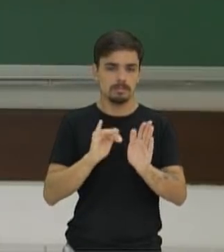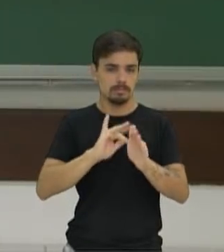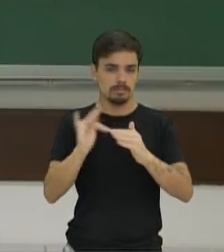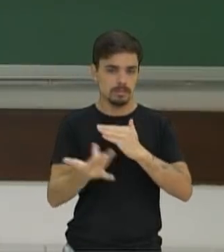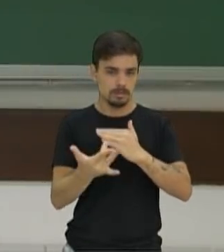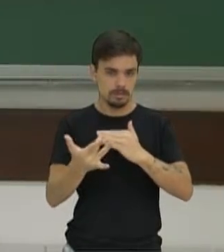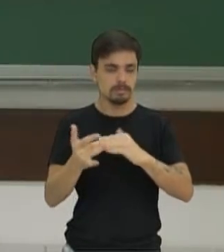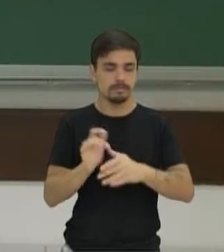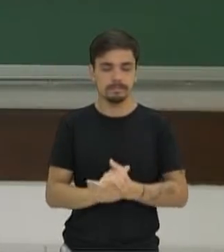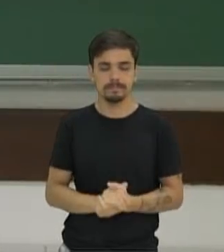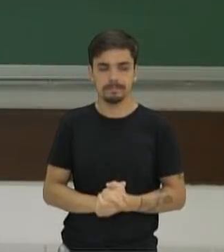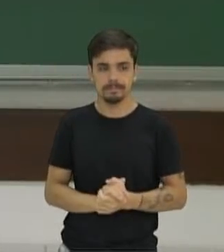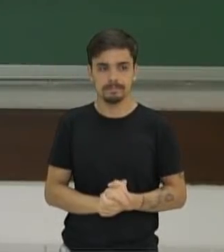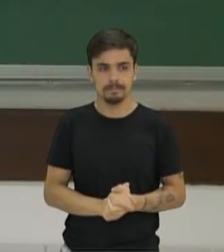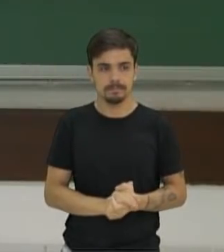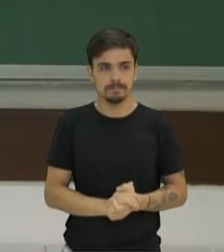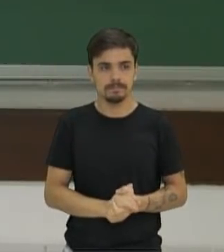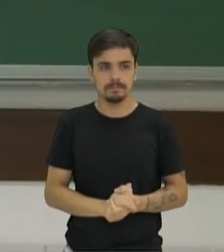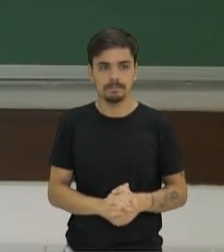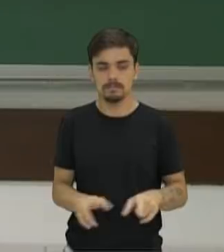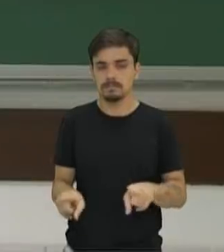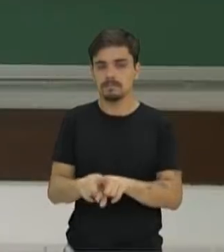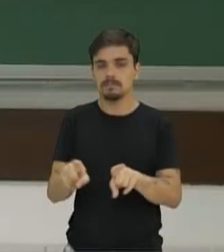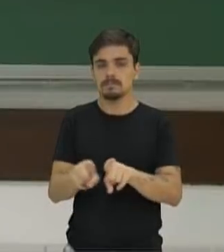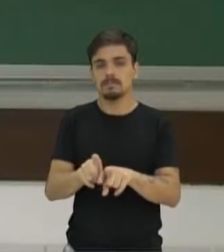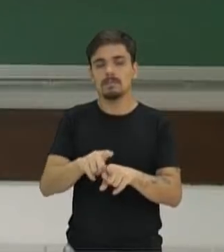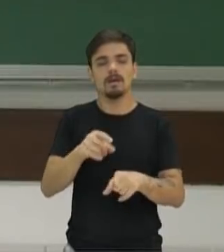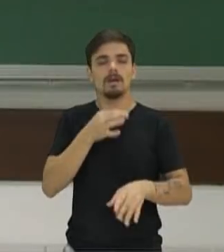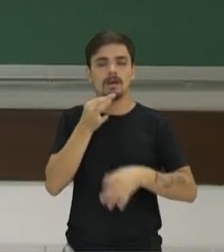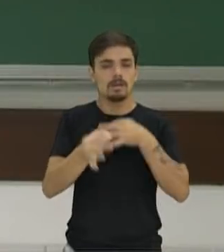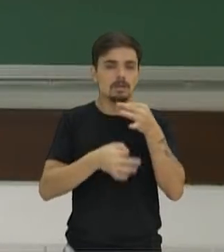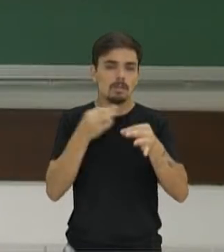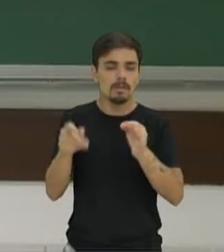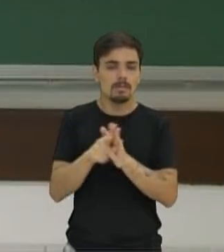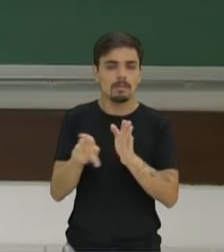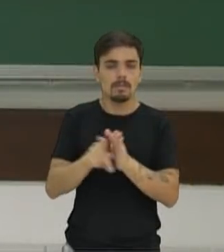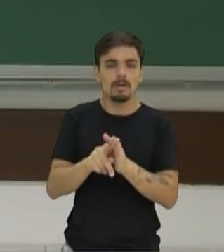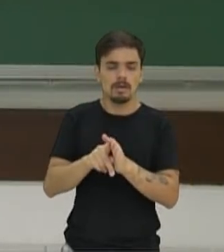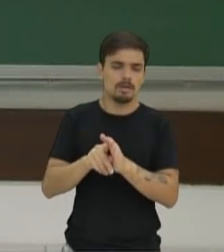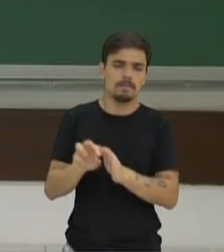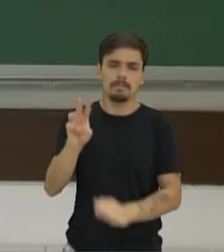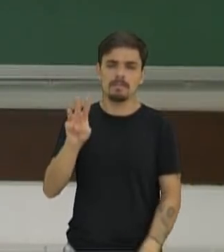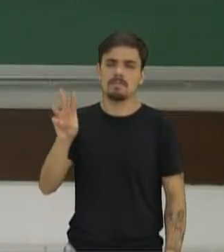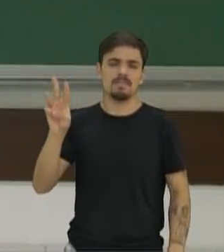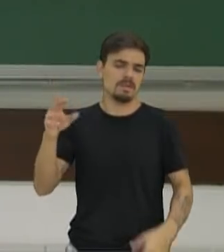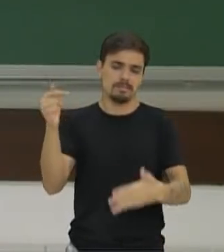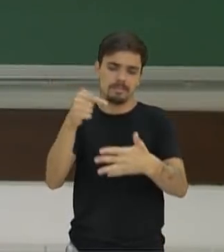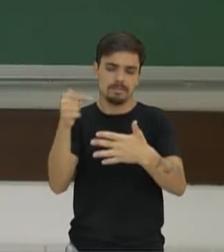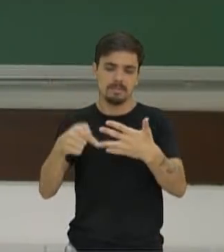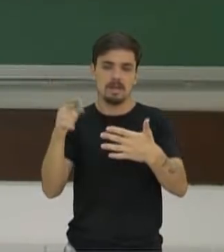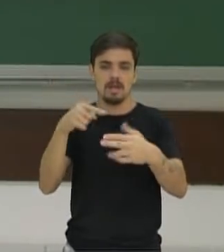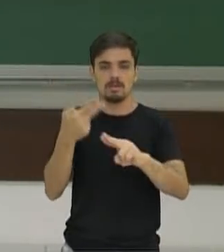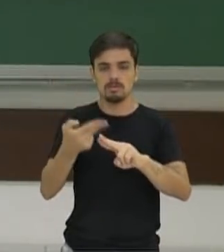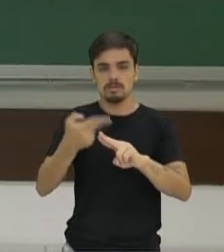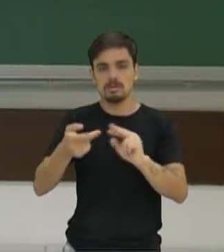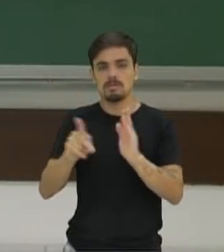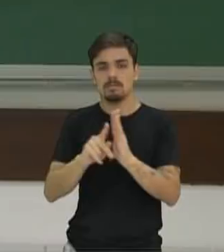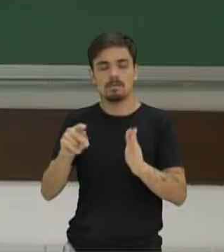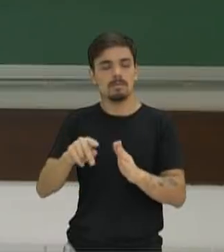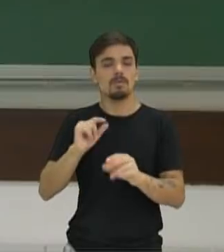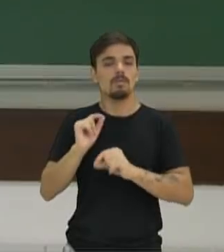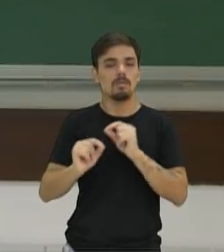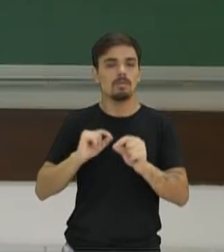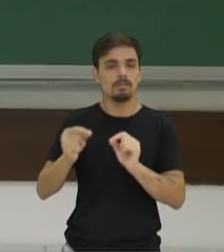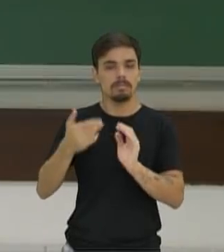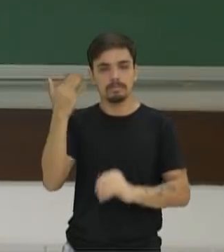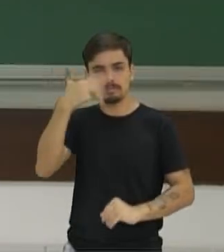sociais. O conteúdo dos comentários feitos em fóruns, blogs ou redes sociais são usados como evidência